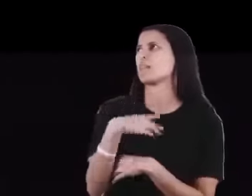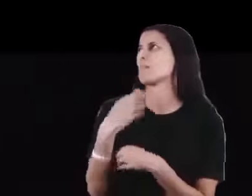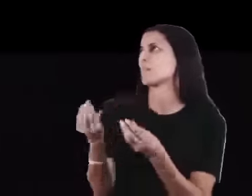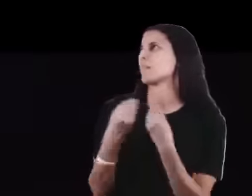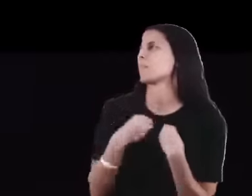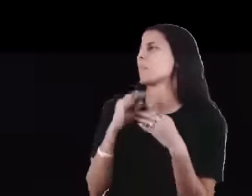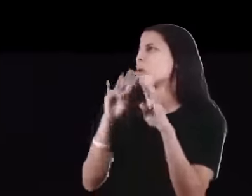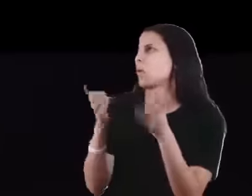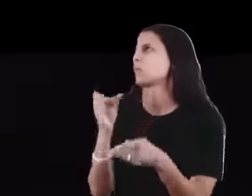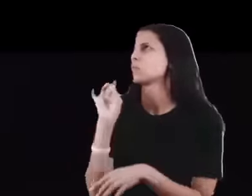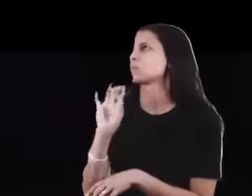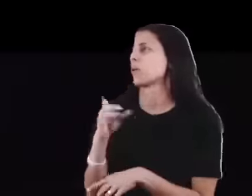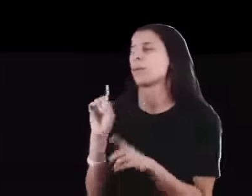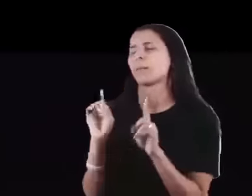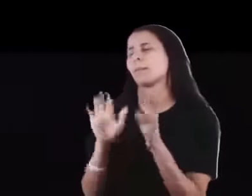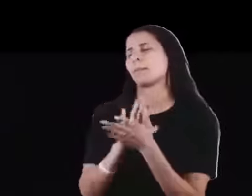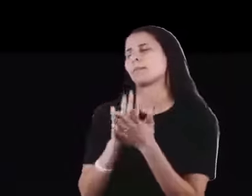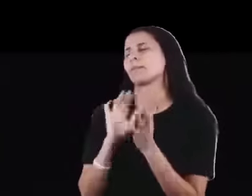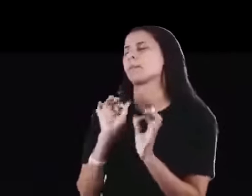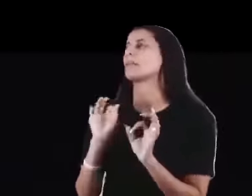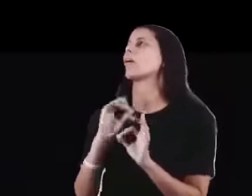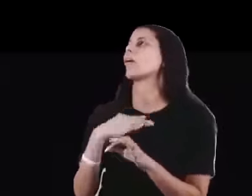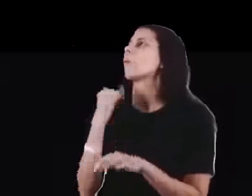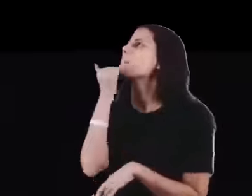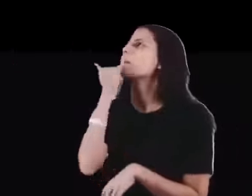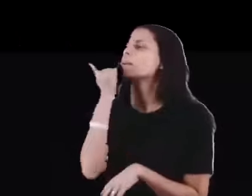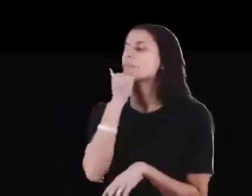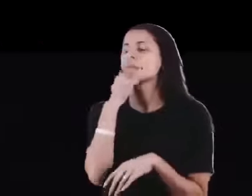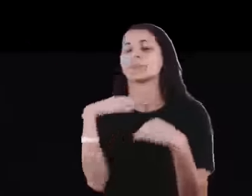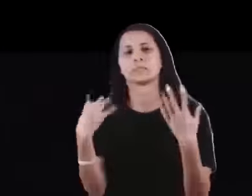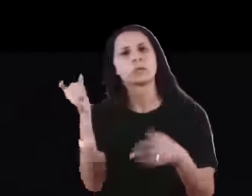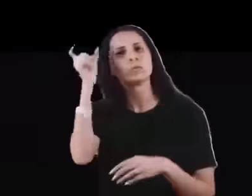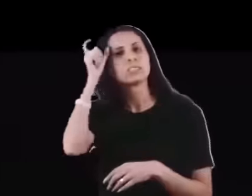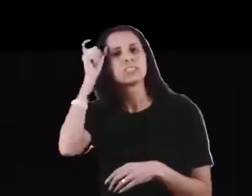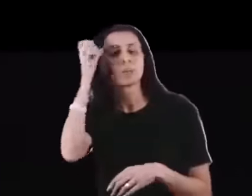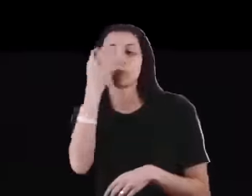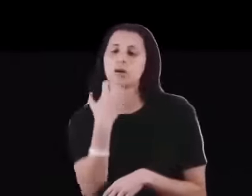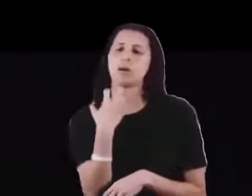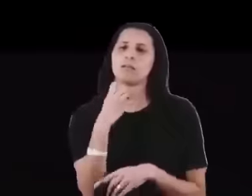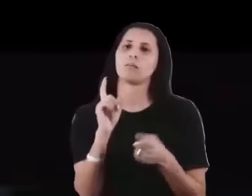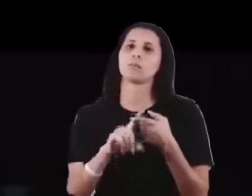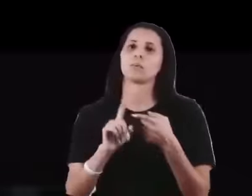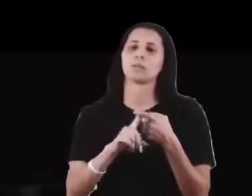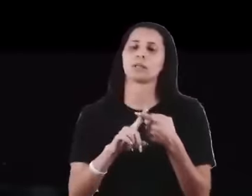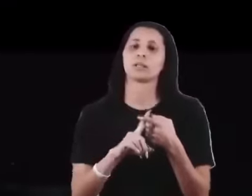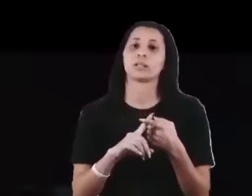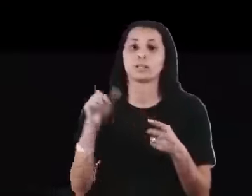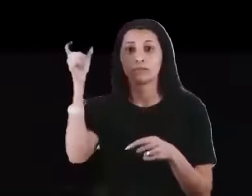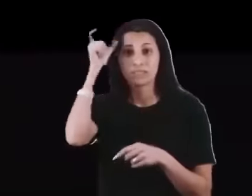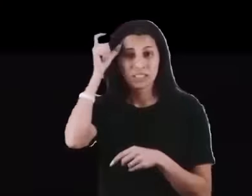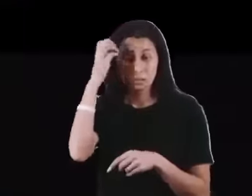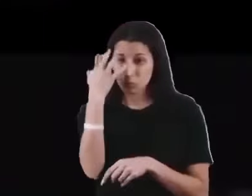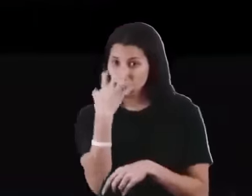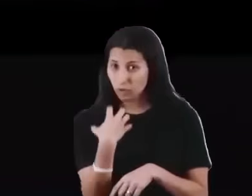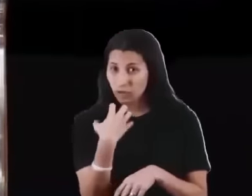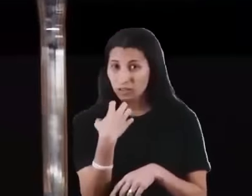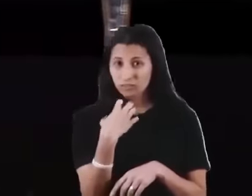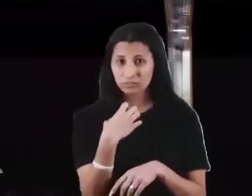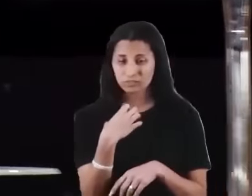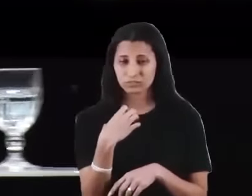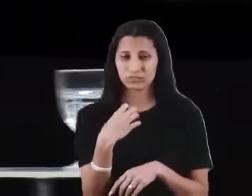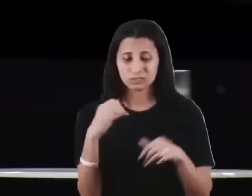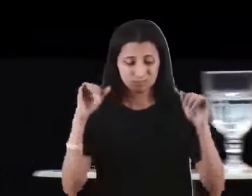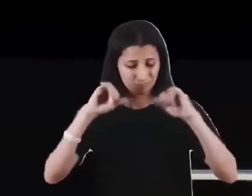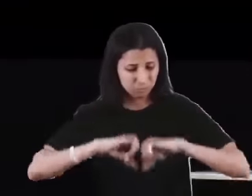o diabo não vai ficar satisfeito não porque se tem uma coisa que o diabo odeia é quando tem um crente perdoa mesmo a gente Satanás atenta a